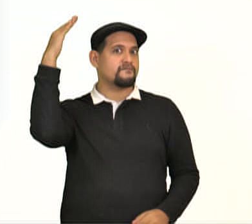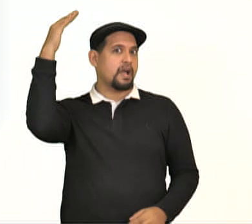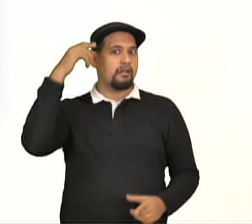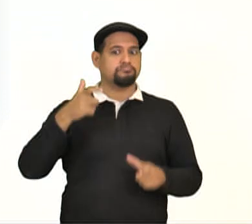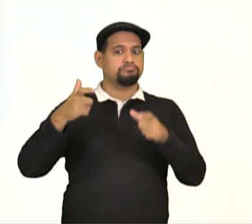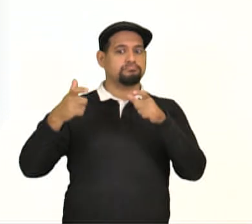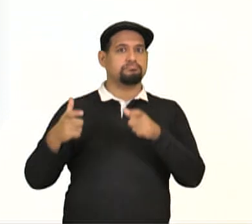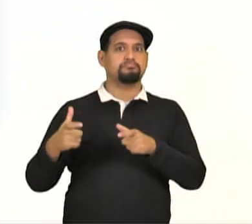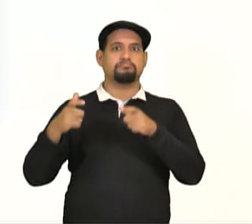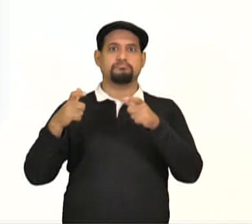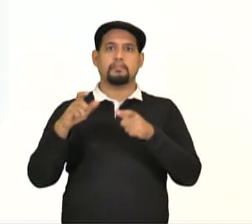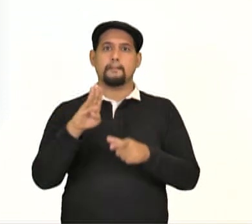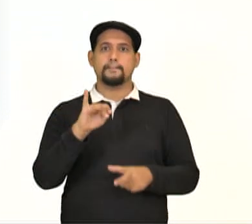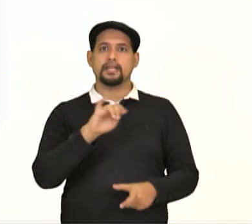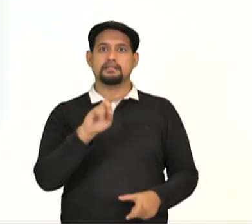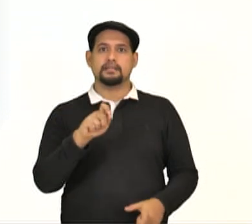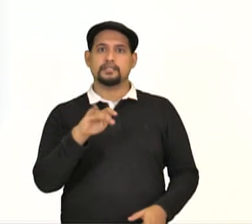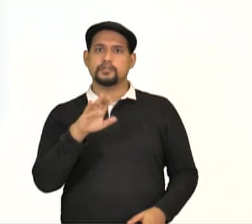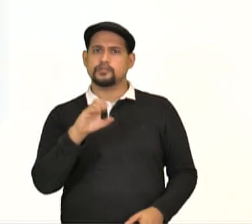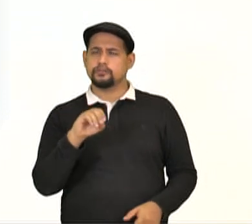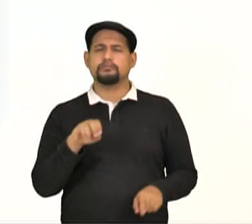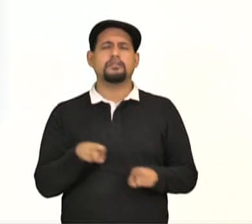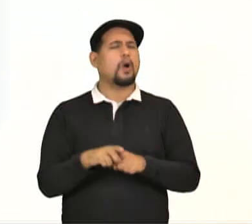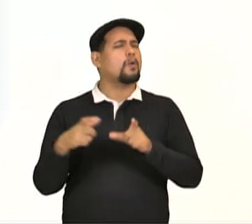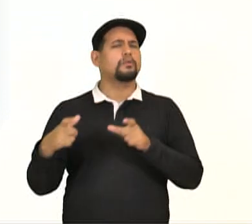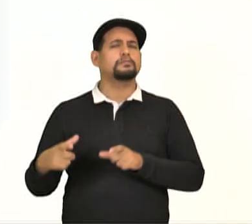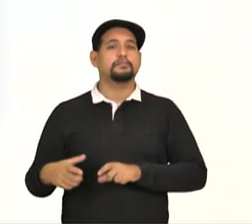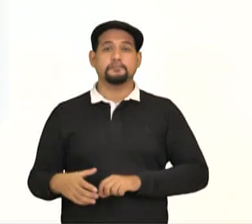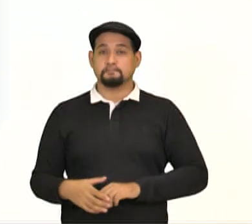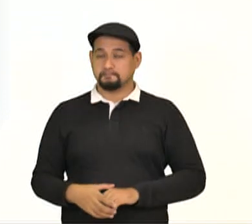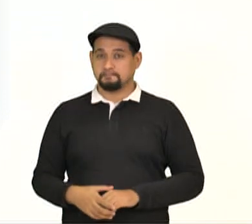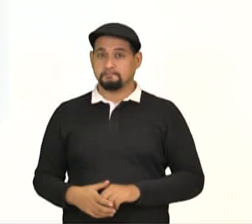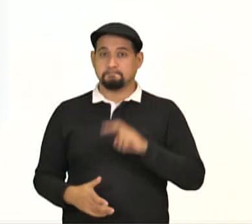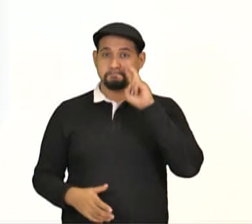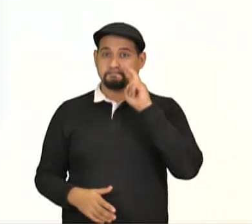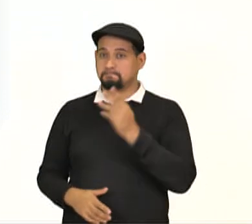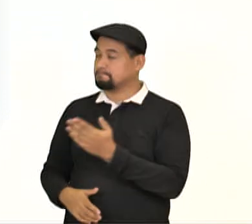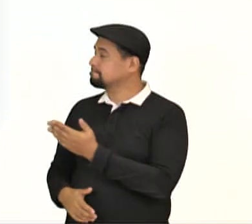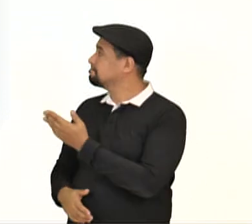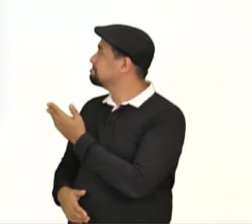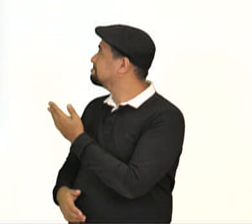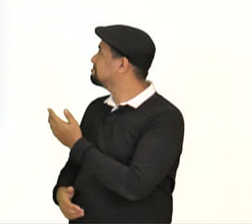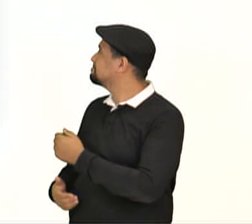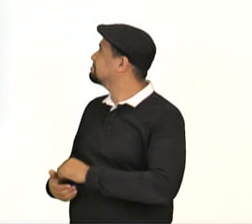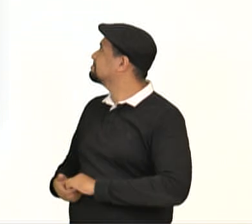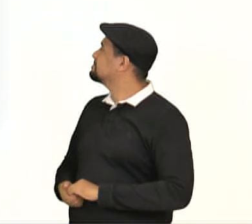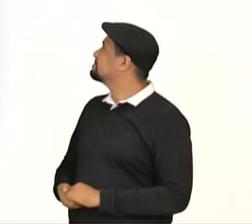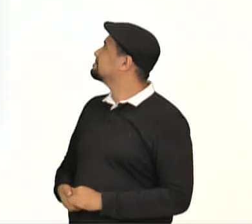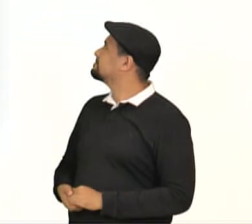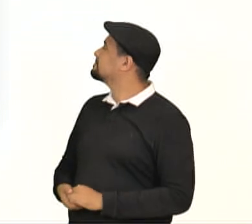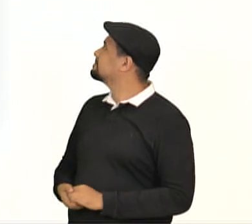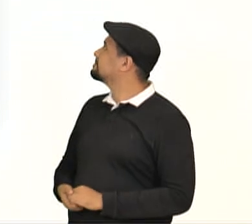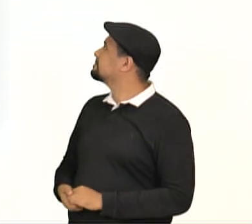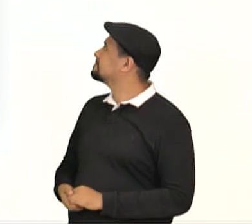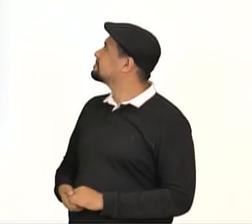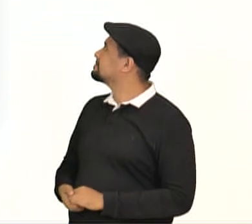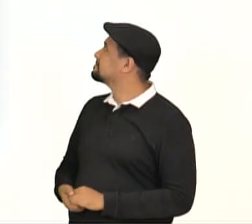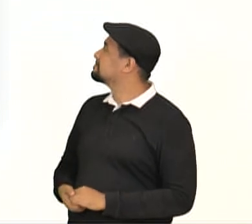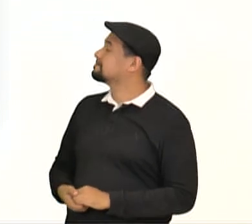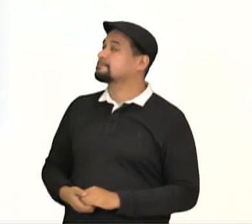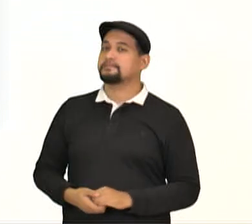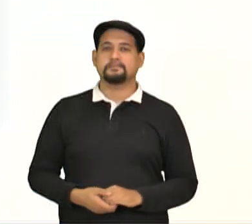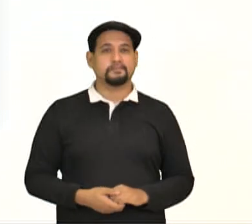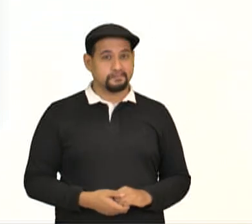Império de Bizâncio, né, Império Bizantino? Aqui a gente tem no mapa, a gente pode ver a tamanha